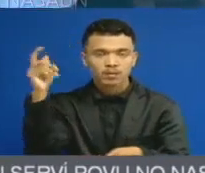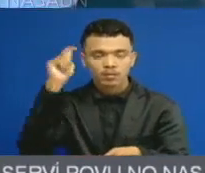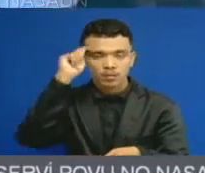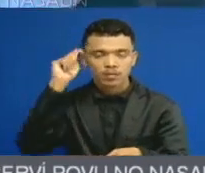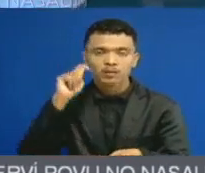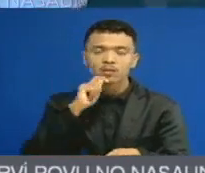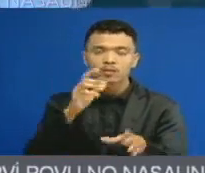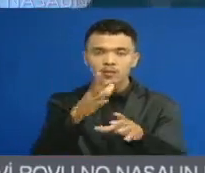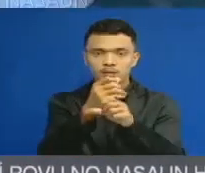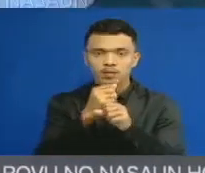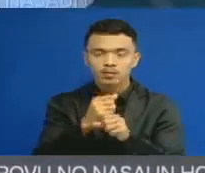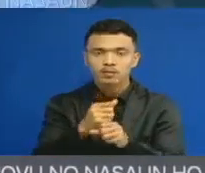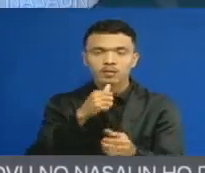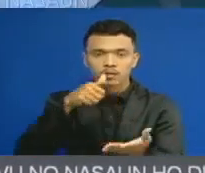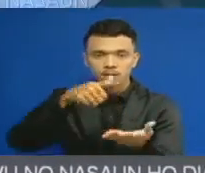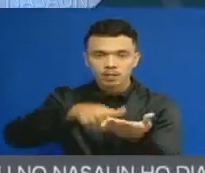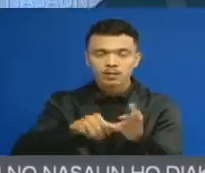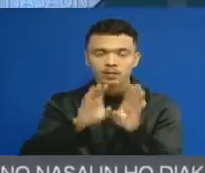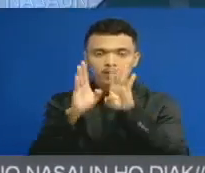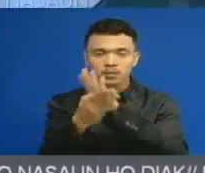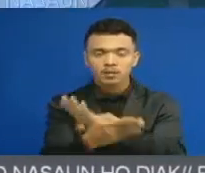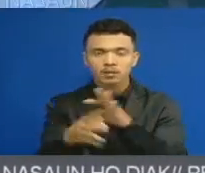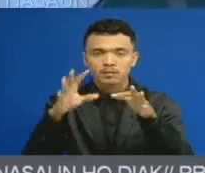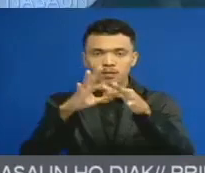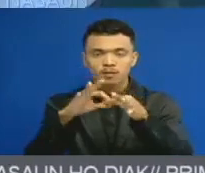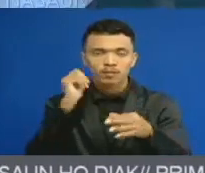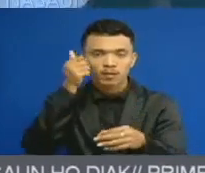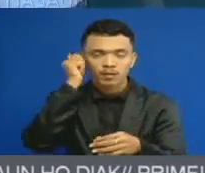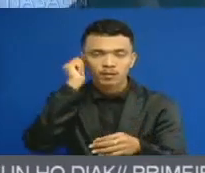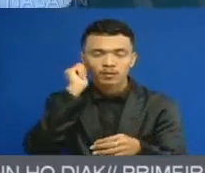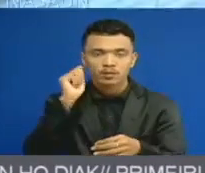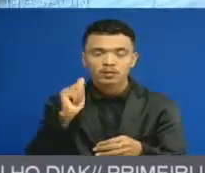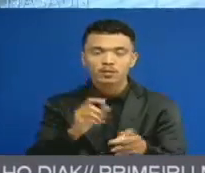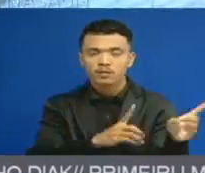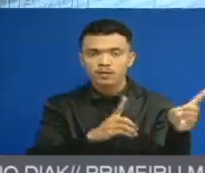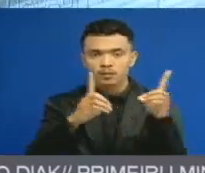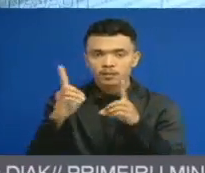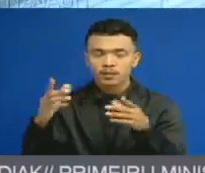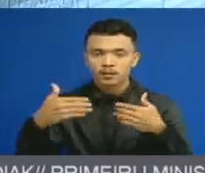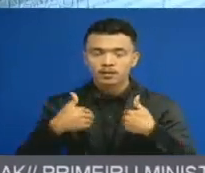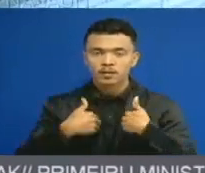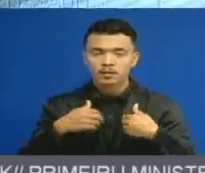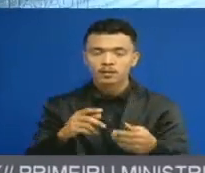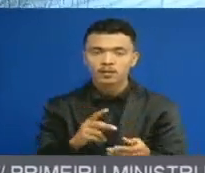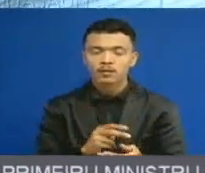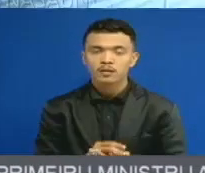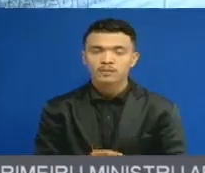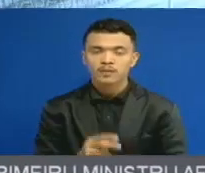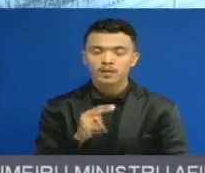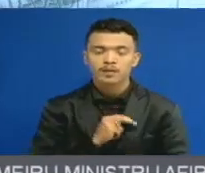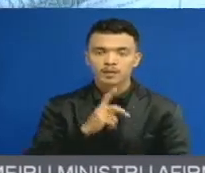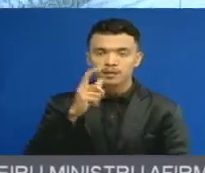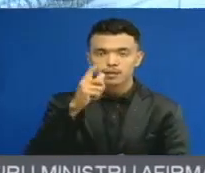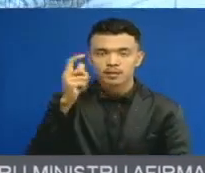Matanruak, simula roteiro sem membro ASEAN Nien e a cimeira ASEAN neve realiza em Labuan Bazo, província